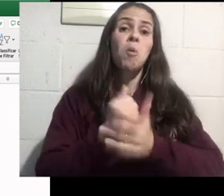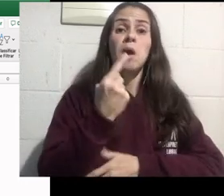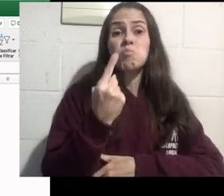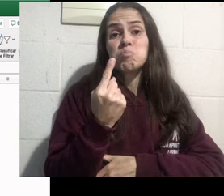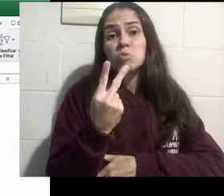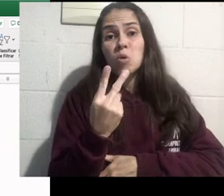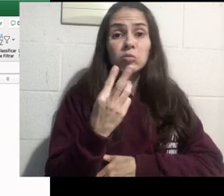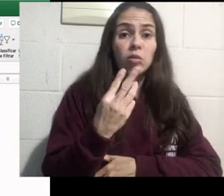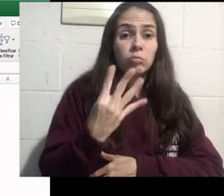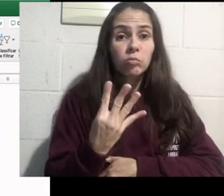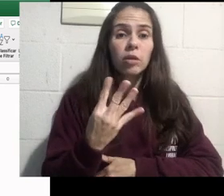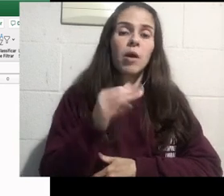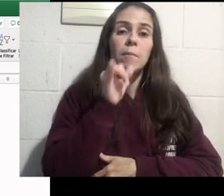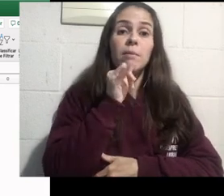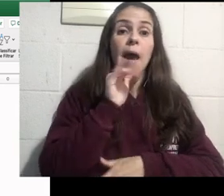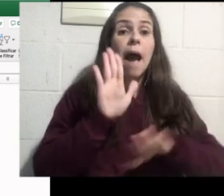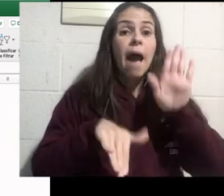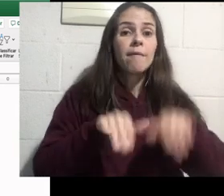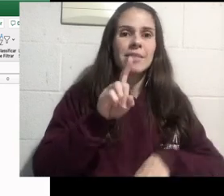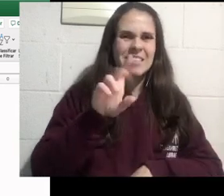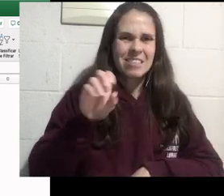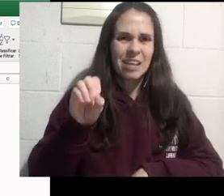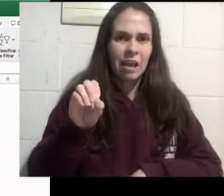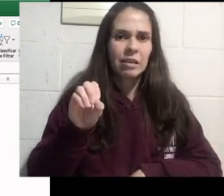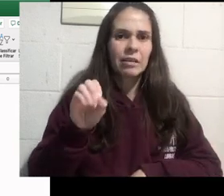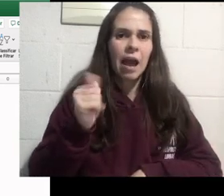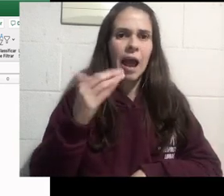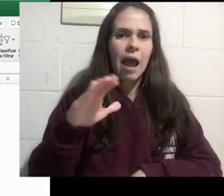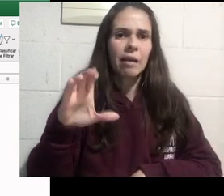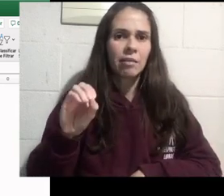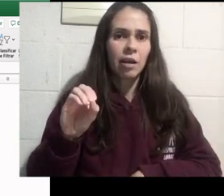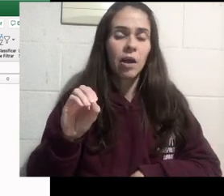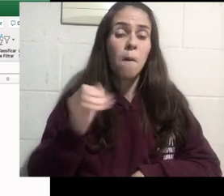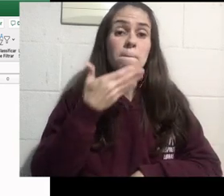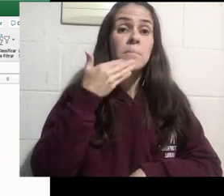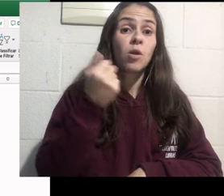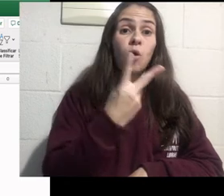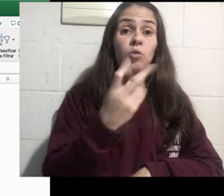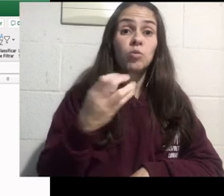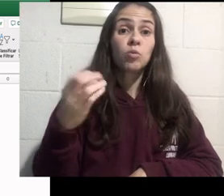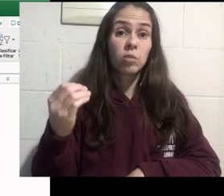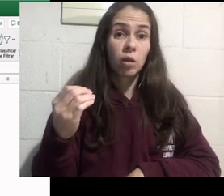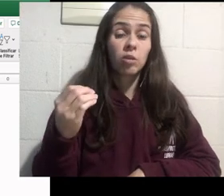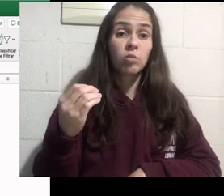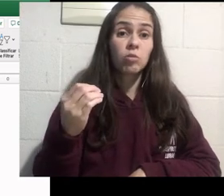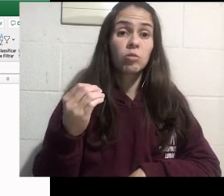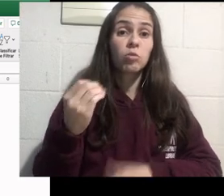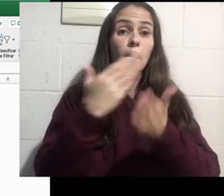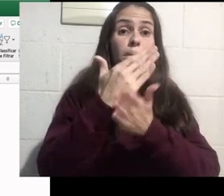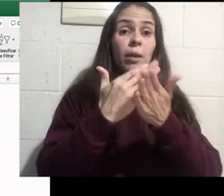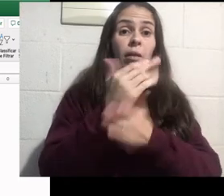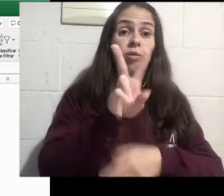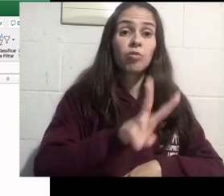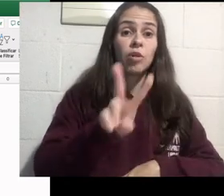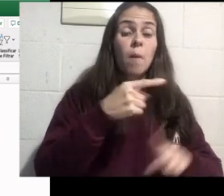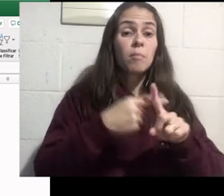ação. Então, em vez de colocar 100 ações a 28 cada, imitam 200 ações a 14 cada, que daí, se uma